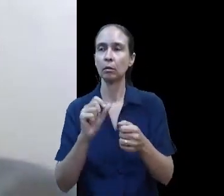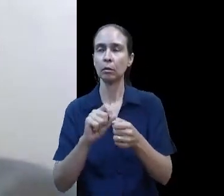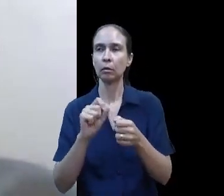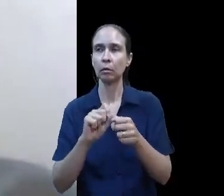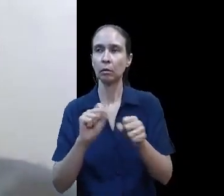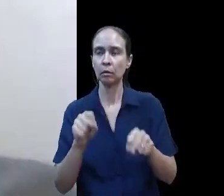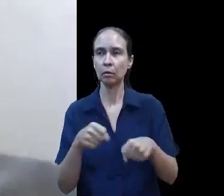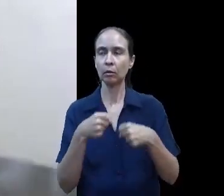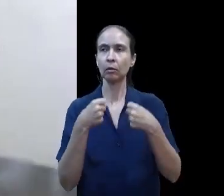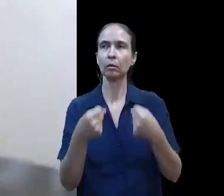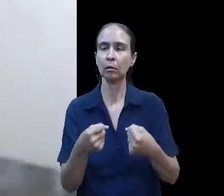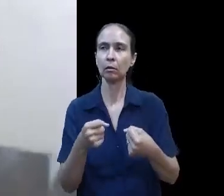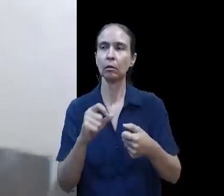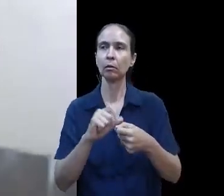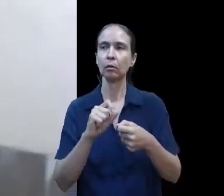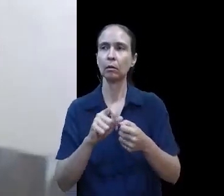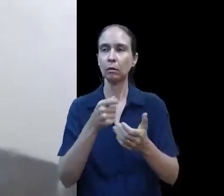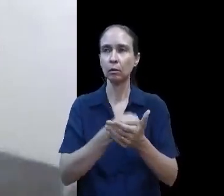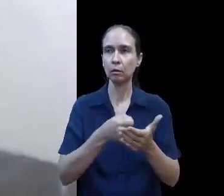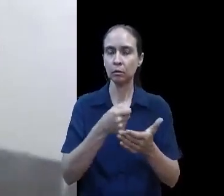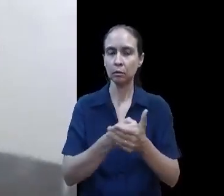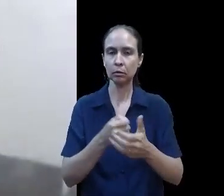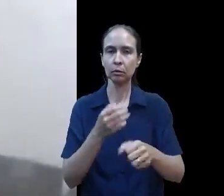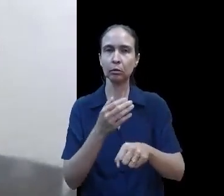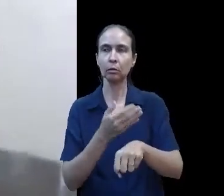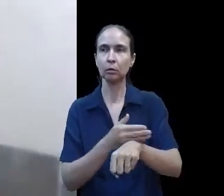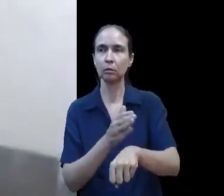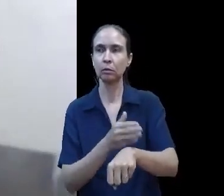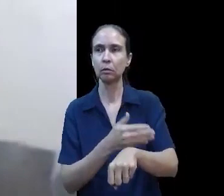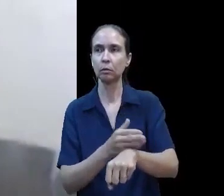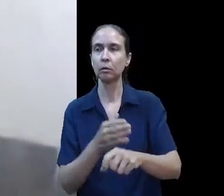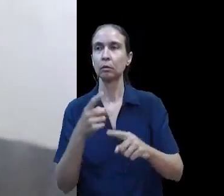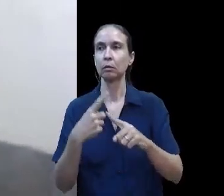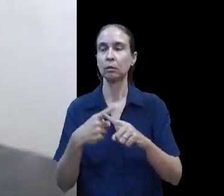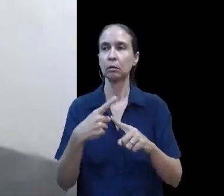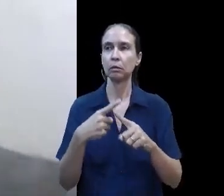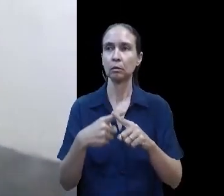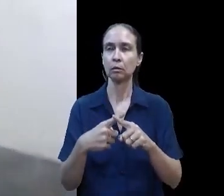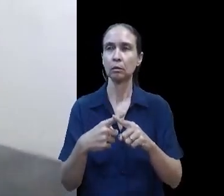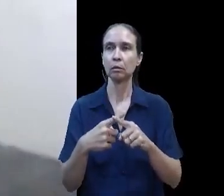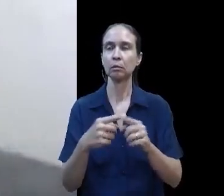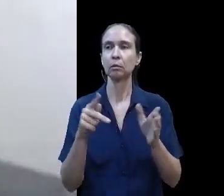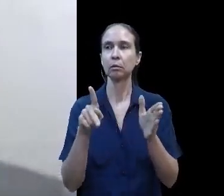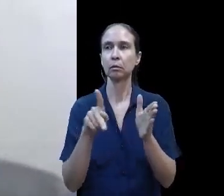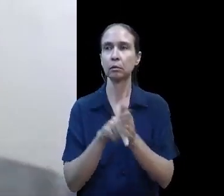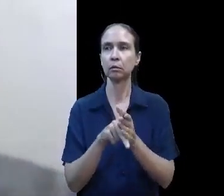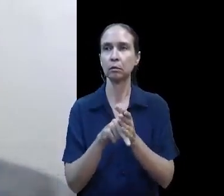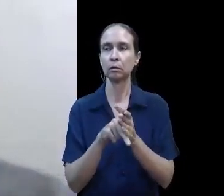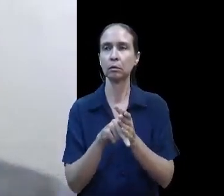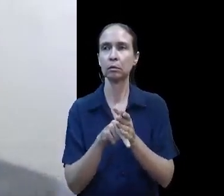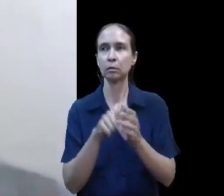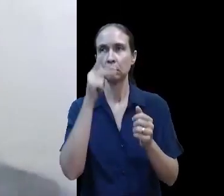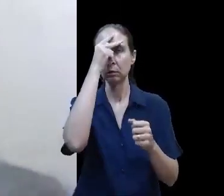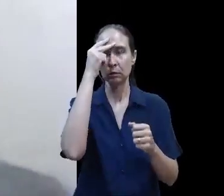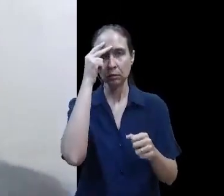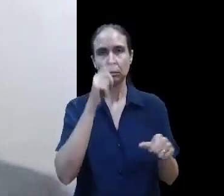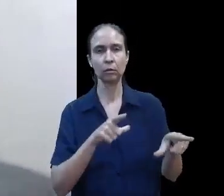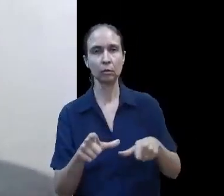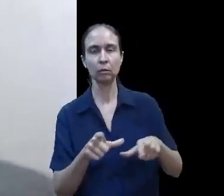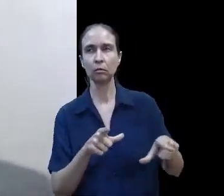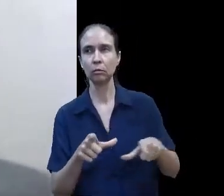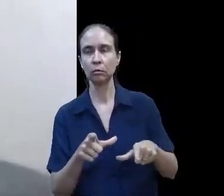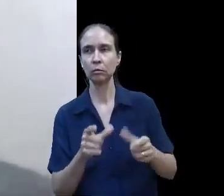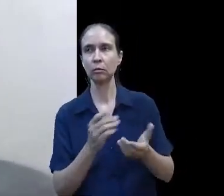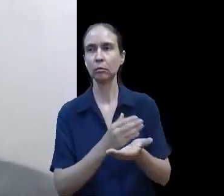fazendo treinamentos específicos pela demanda do produtor. Um grupo de produtores estava tendo algum tipo de problema,